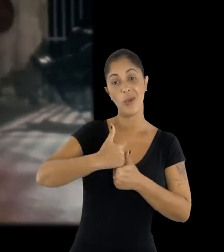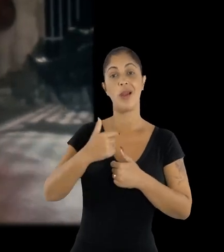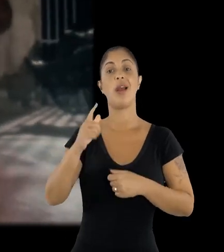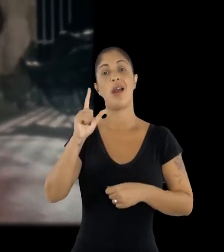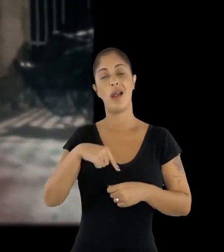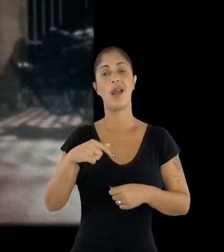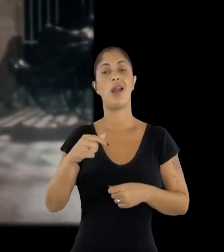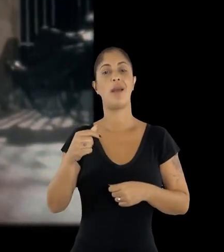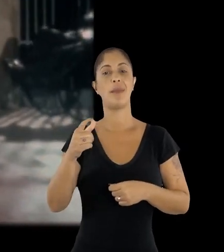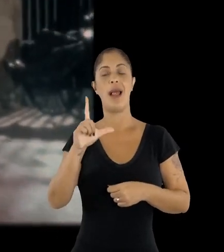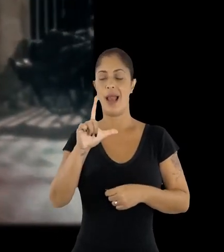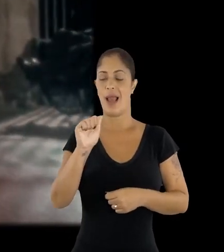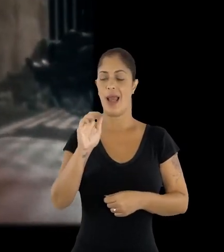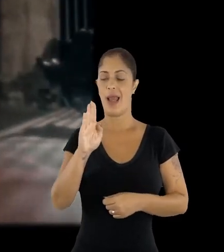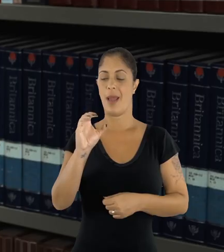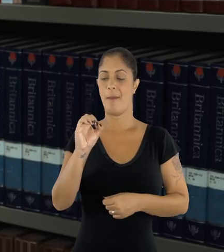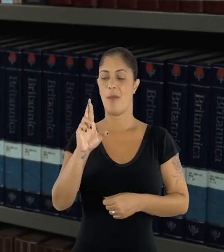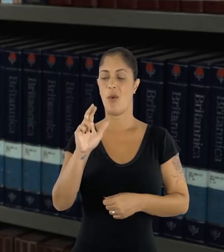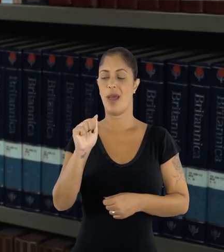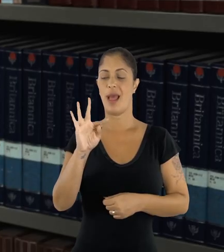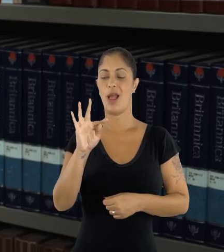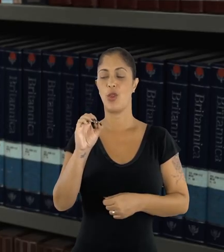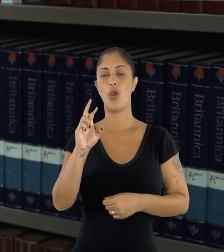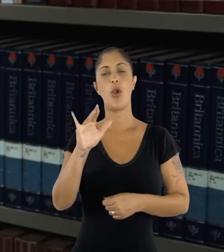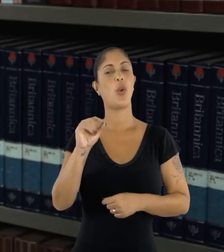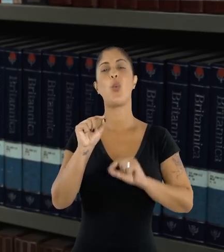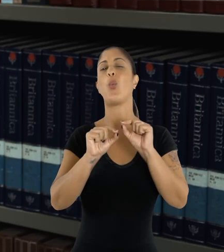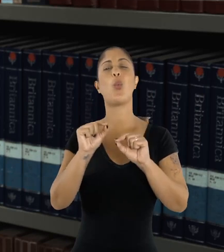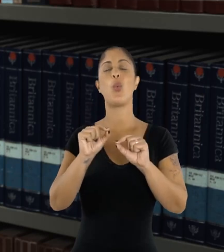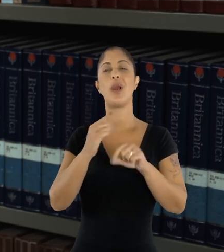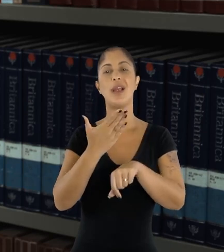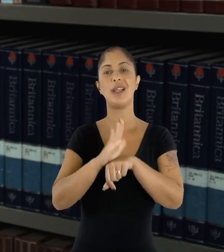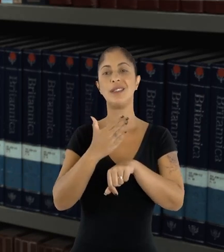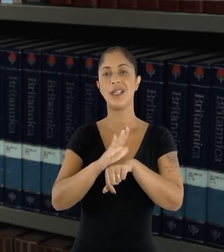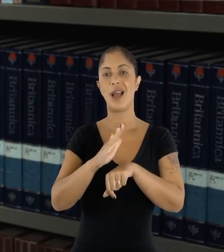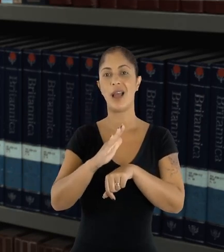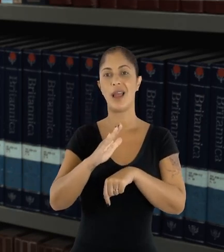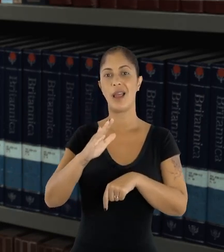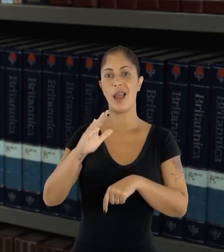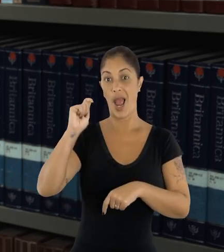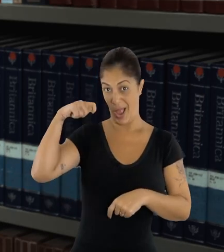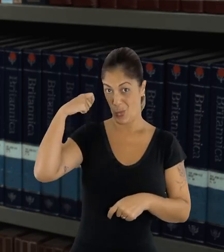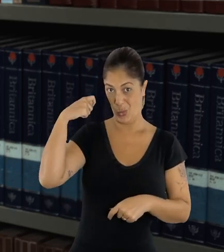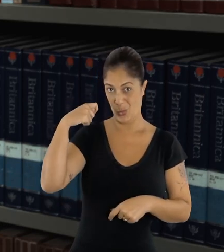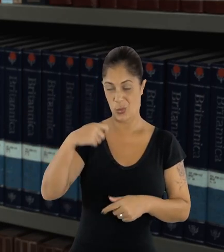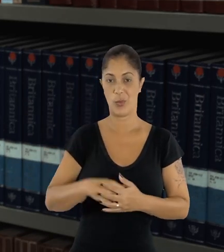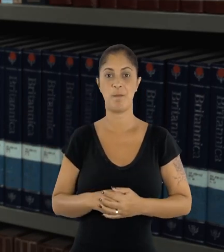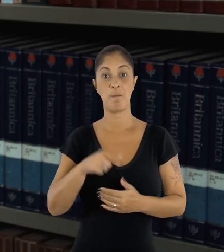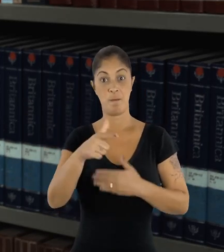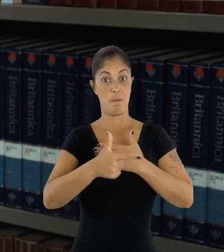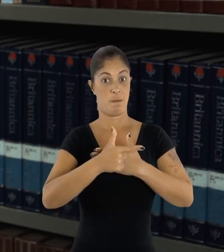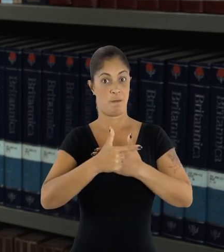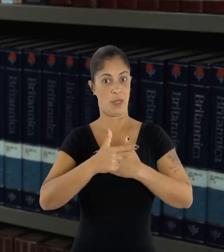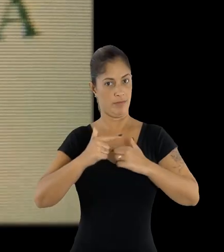os laboratórios. Laboratórios é quando você faz o ensaio exaustivo com os atores para desempenharem bem os